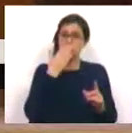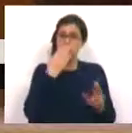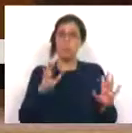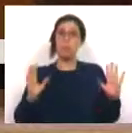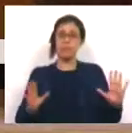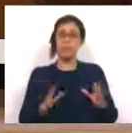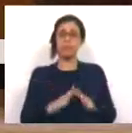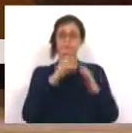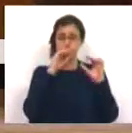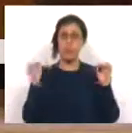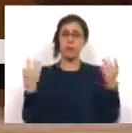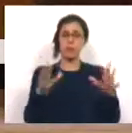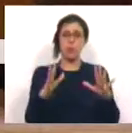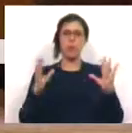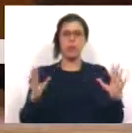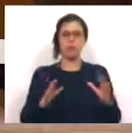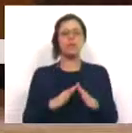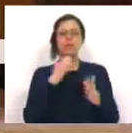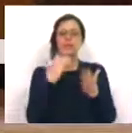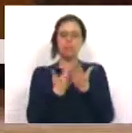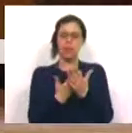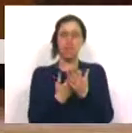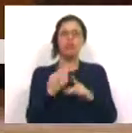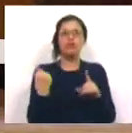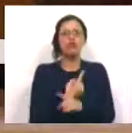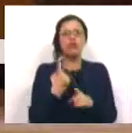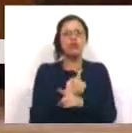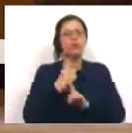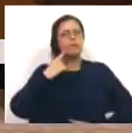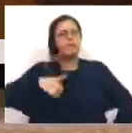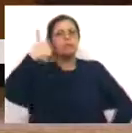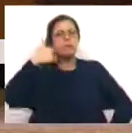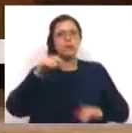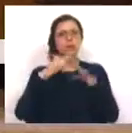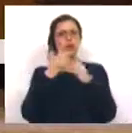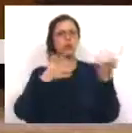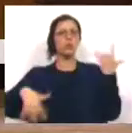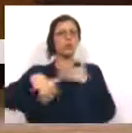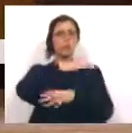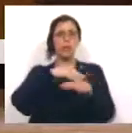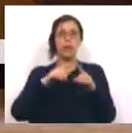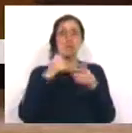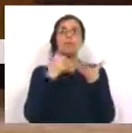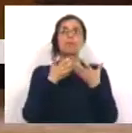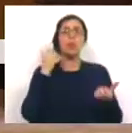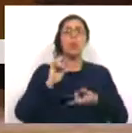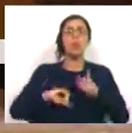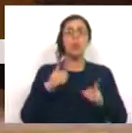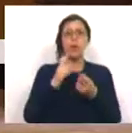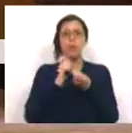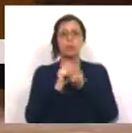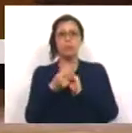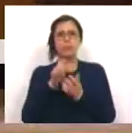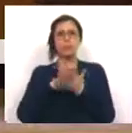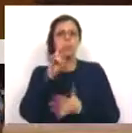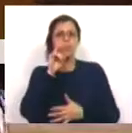parece, que a floresta presta um conjunto de serviços fundamentais às sociedades, com impacto sobre a modulação